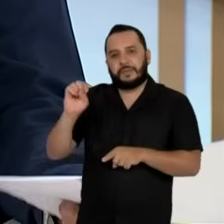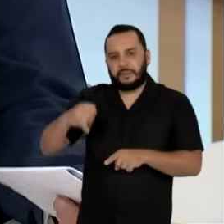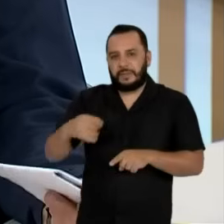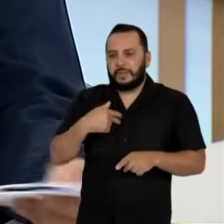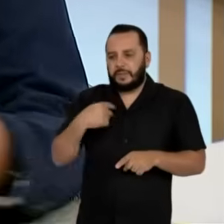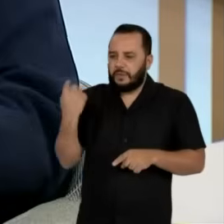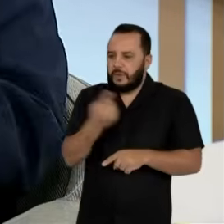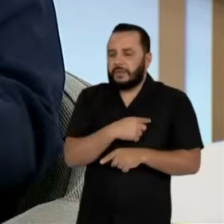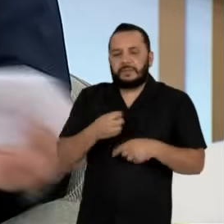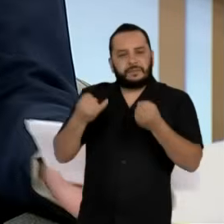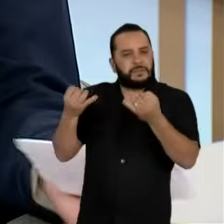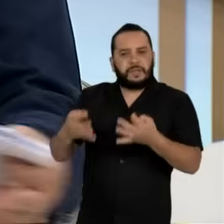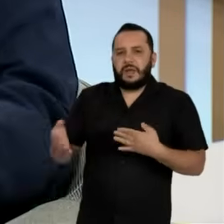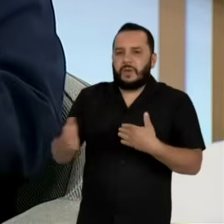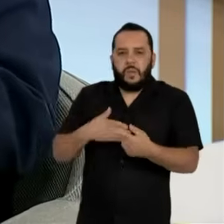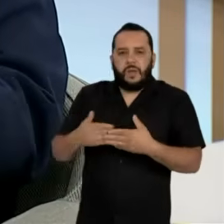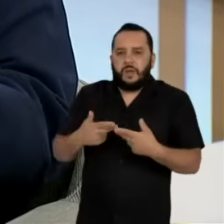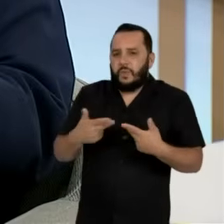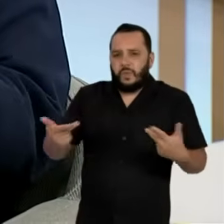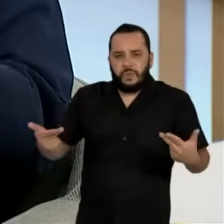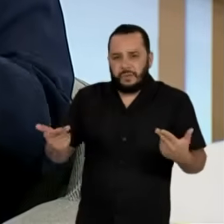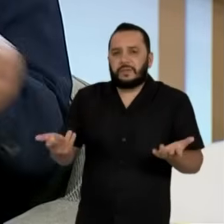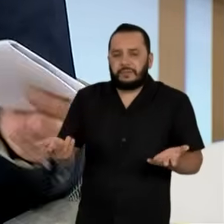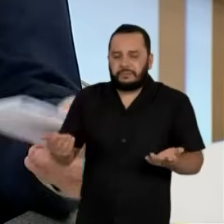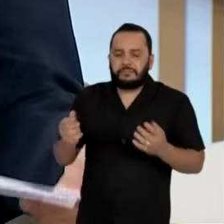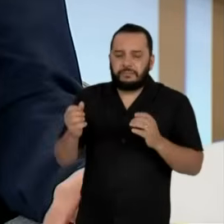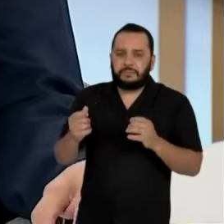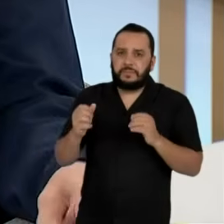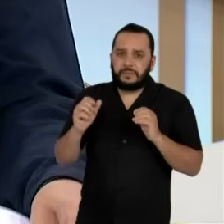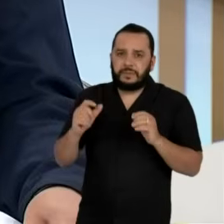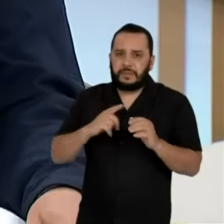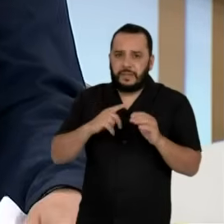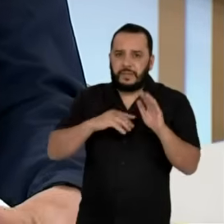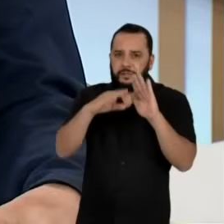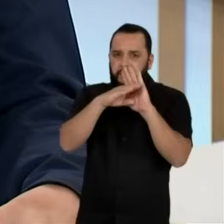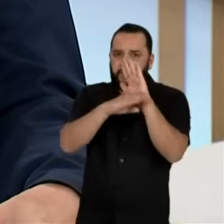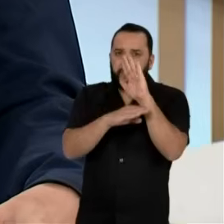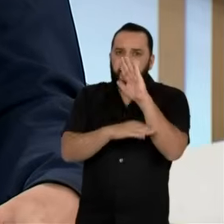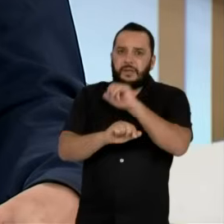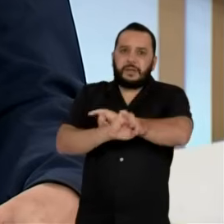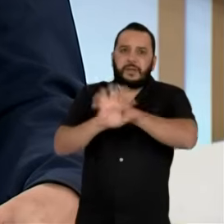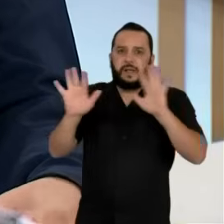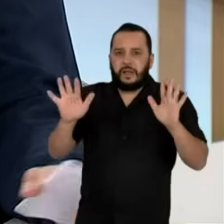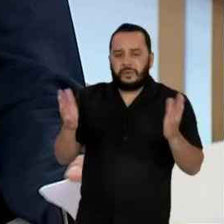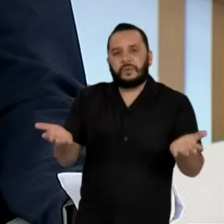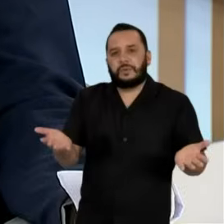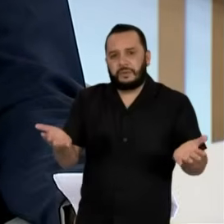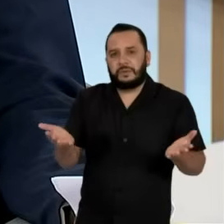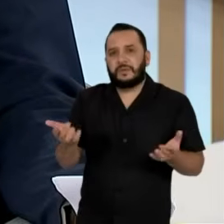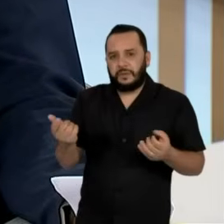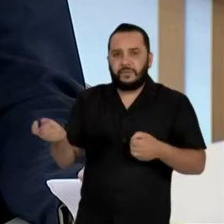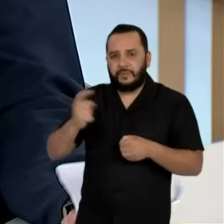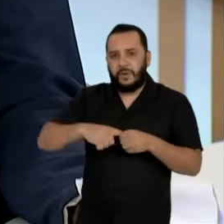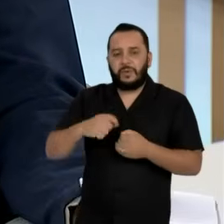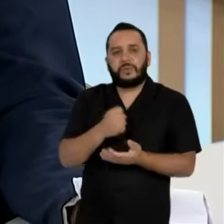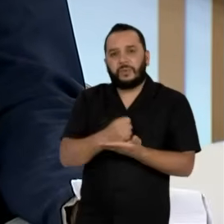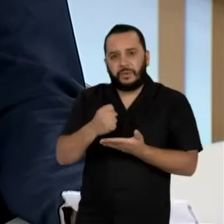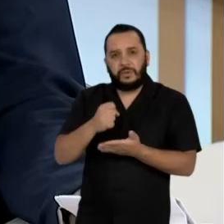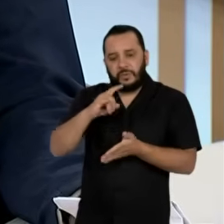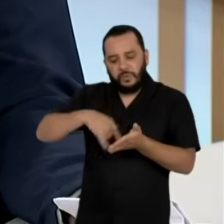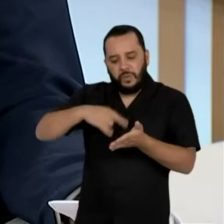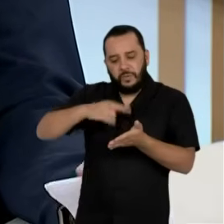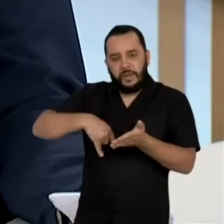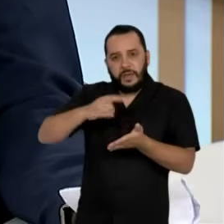qualquer coisa, eu acredito ter nada, né? Nossas prestações de contas, tenho certeza, estão bem limpas, né? E que eles devolvam os documentos da maneira que a